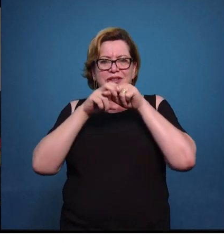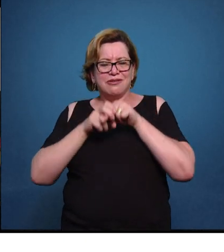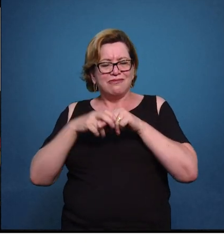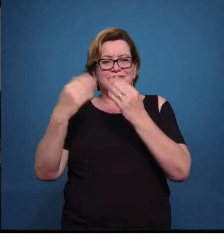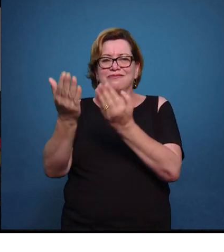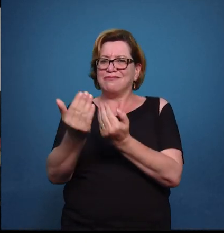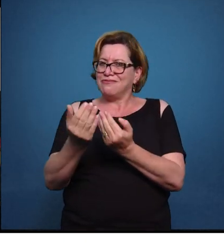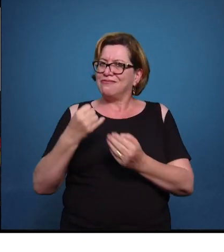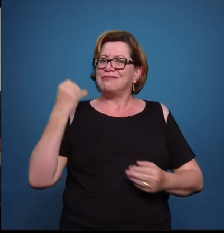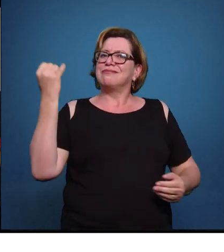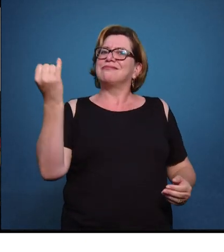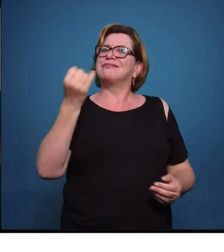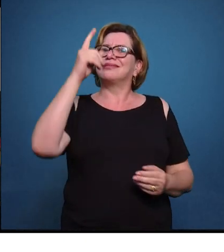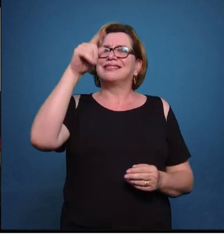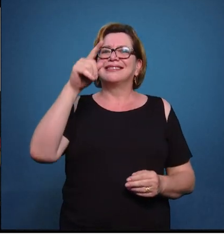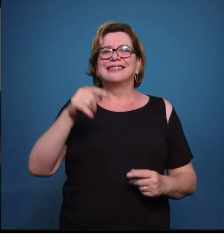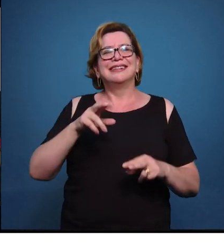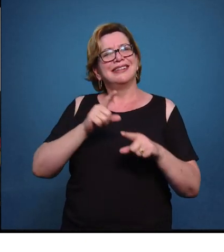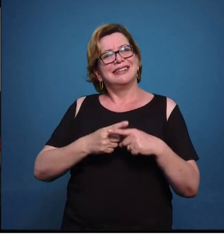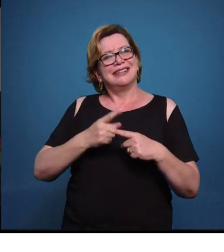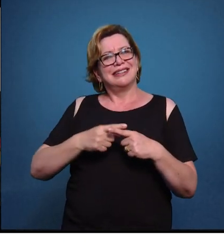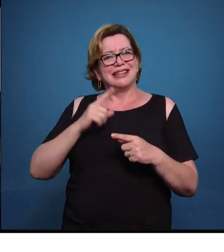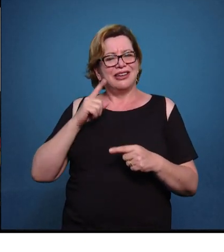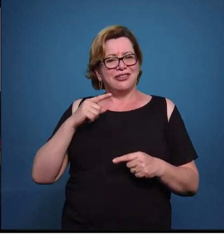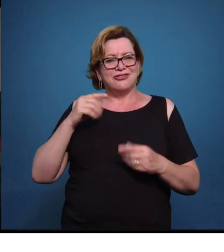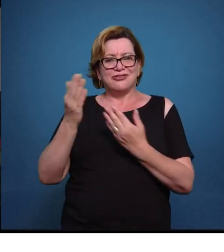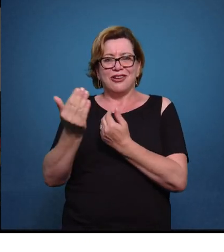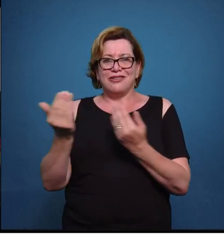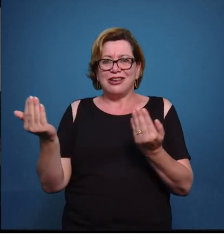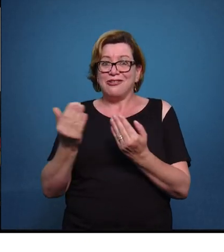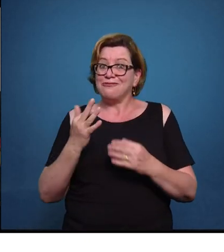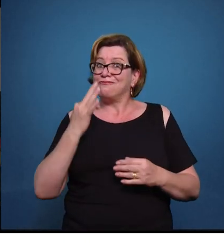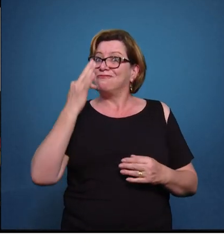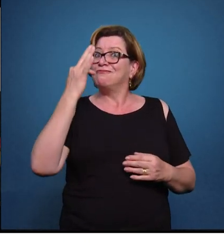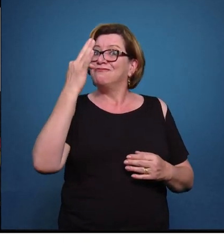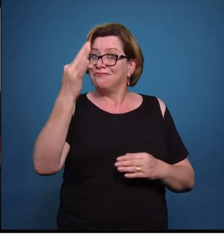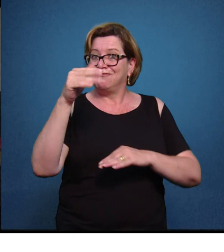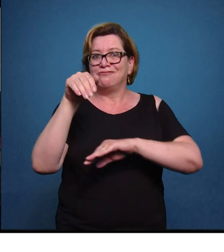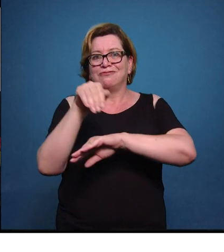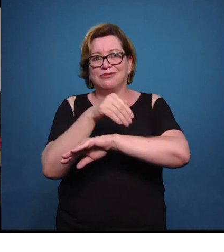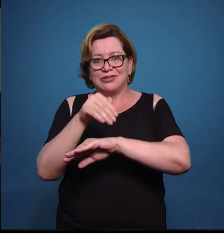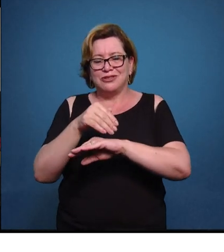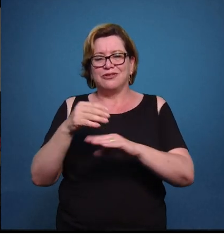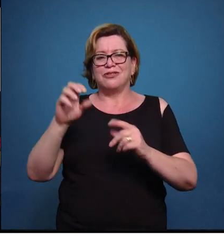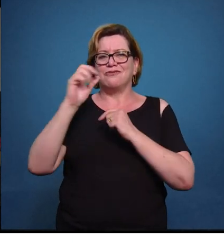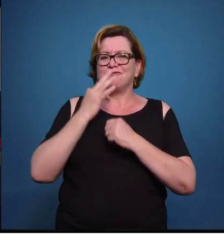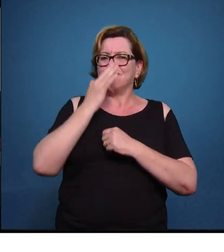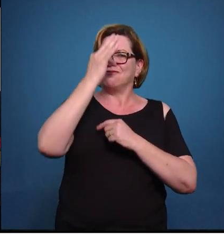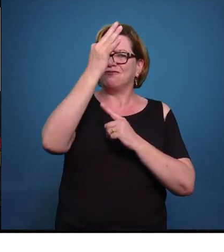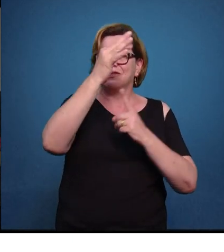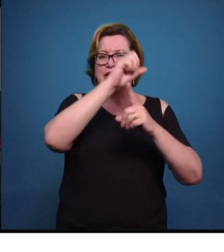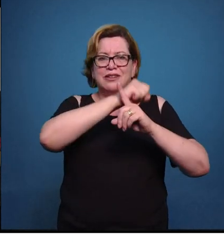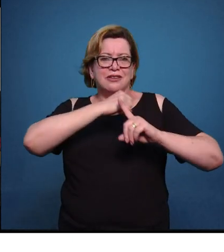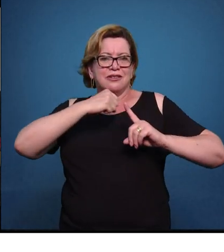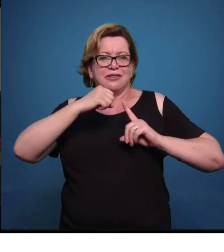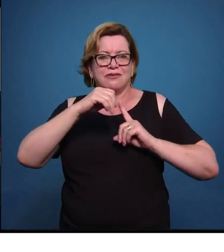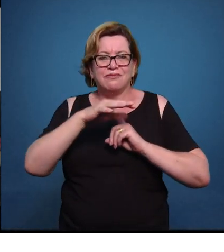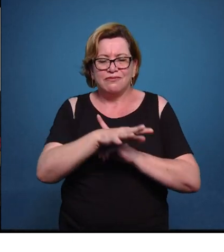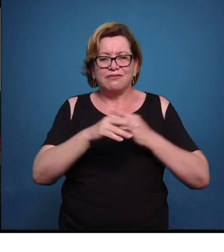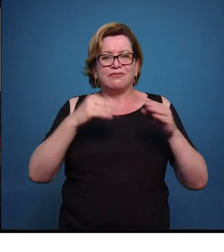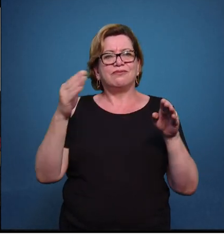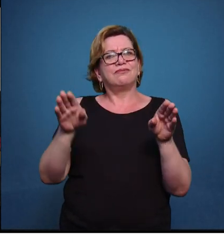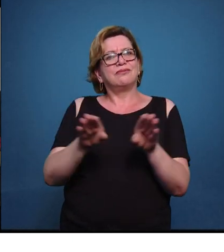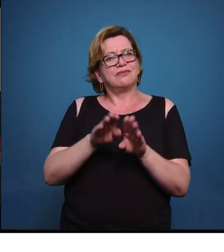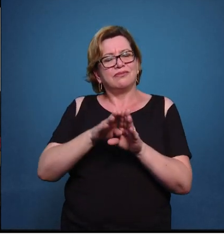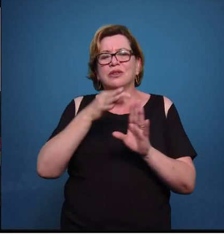fundamentais. Por quê? Porque eles são o futuro daquela rua, daquela comunidade, daquele bairro, e a voz deles